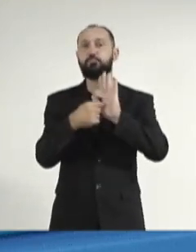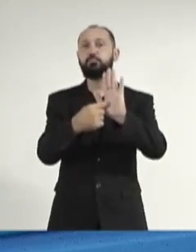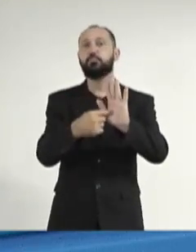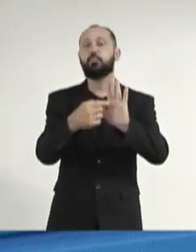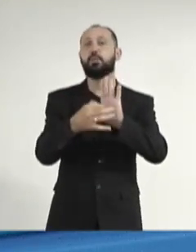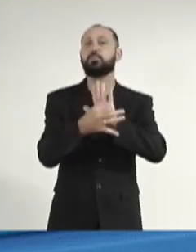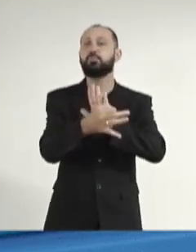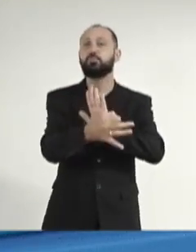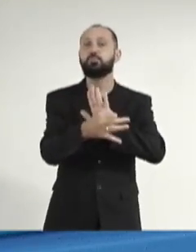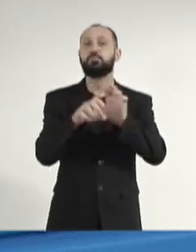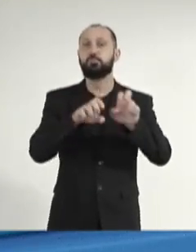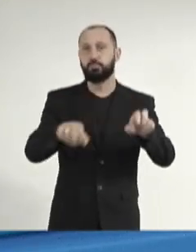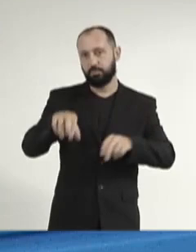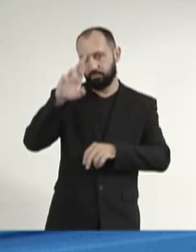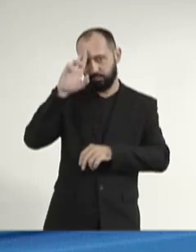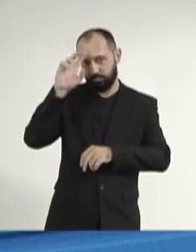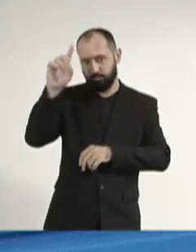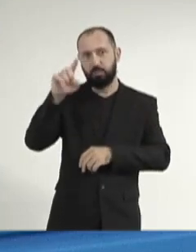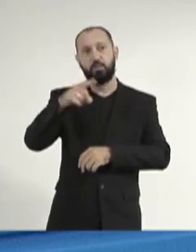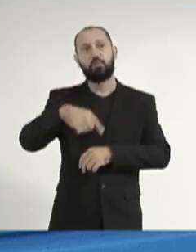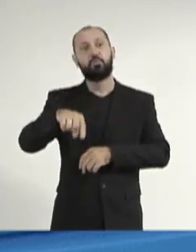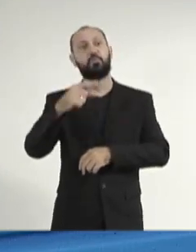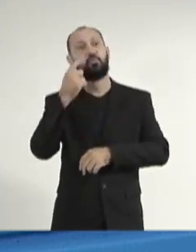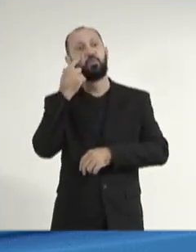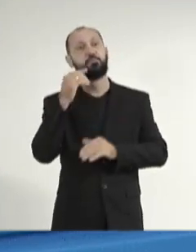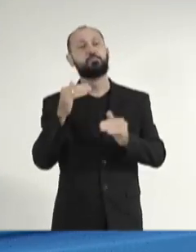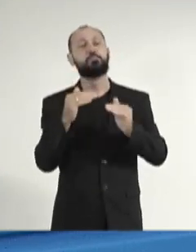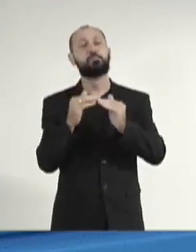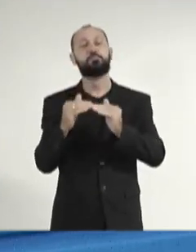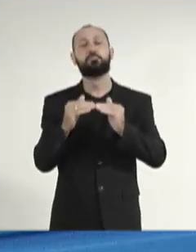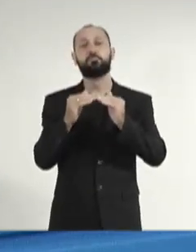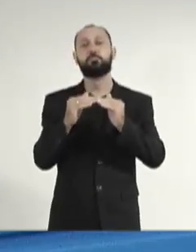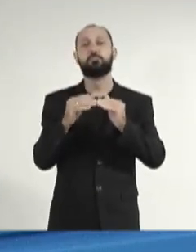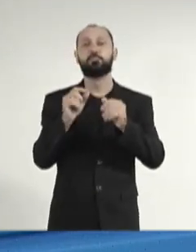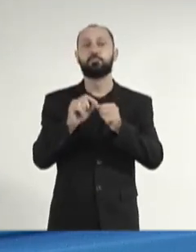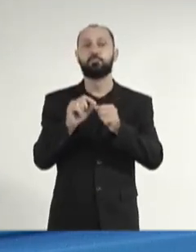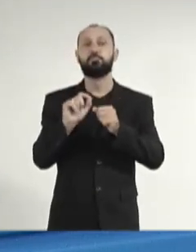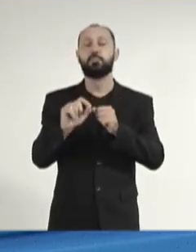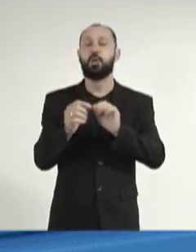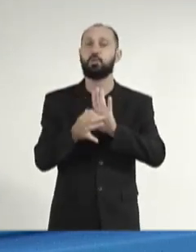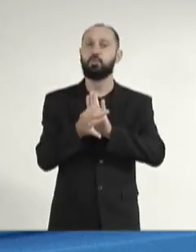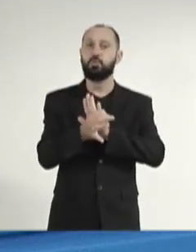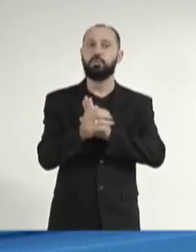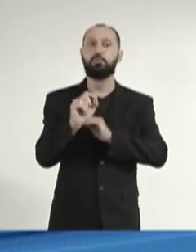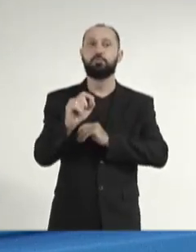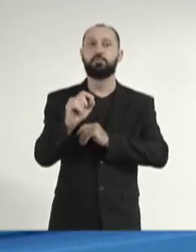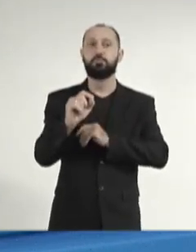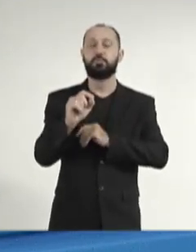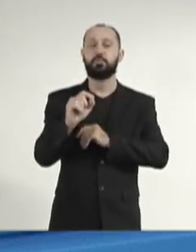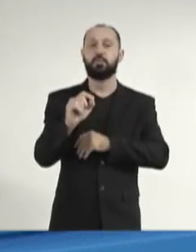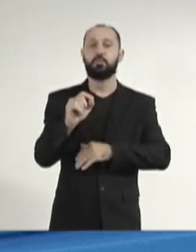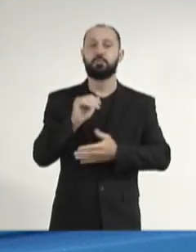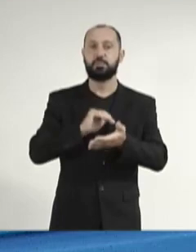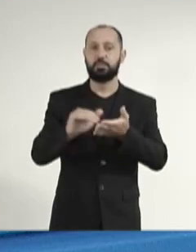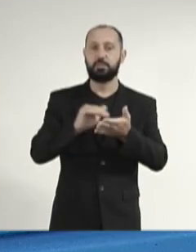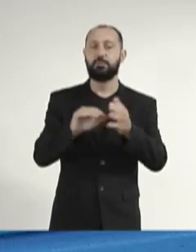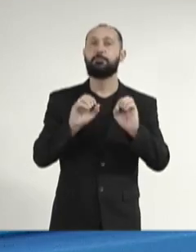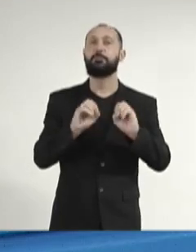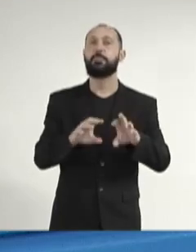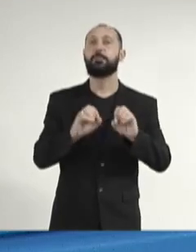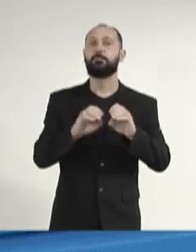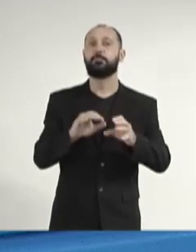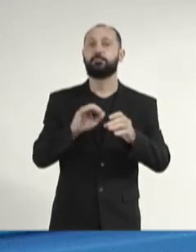uma indicação à mesa diretora, ouvindo o colendo plenário, seja encaminhada a indicação ao excelentíssimo senhor secretário de Educação,